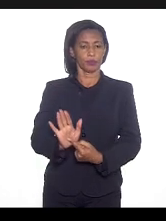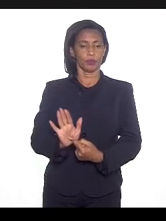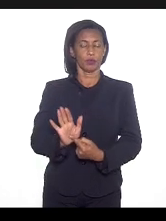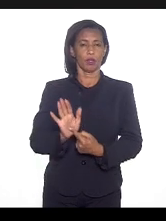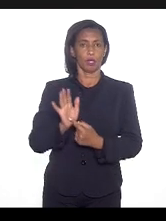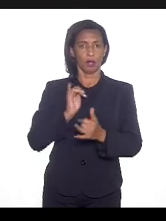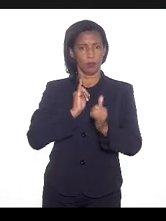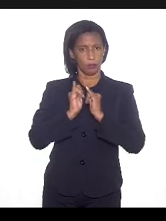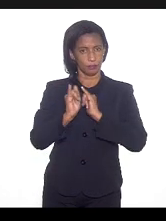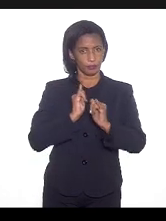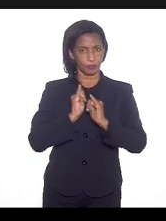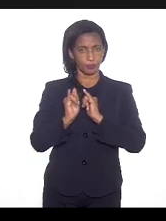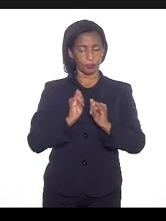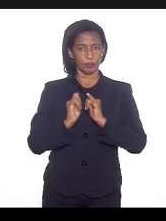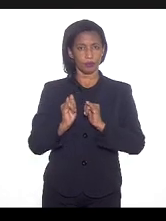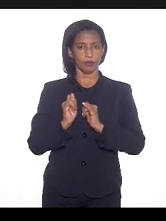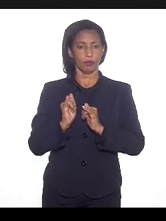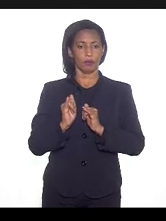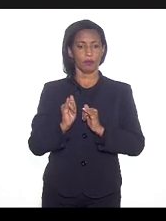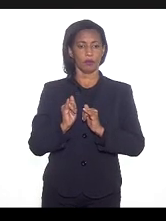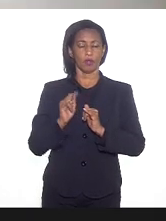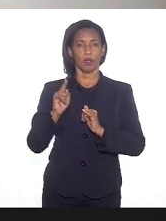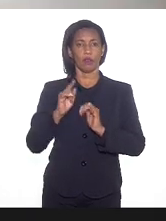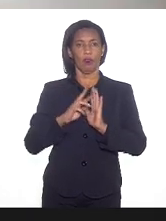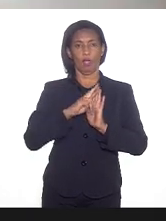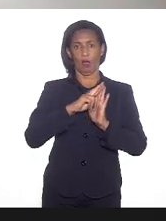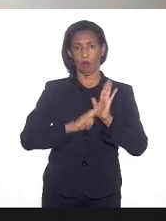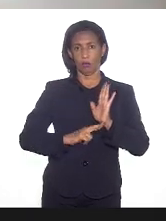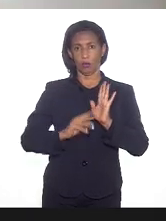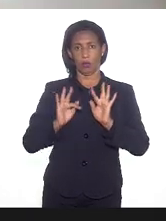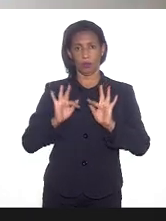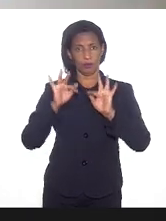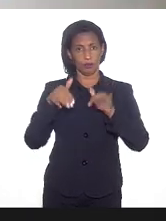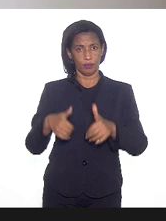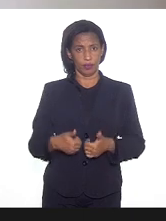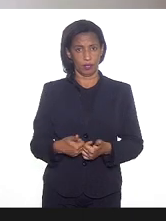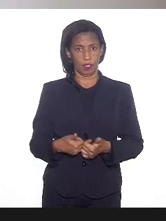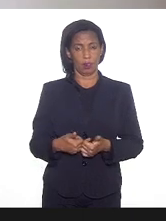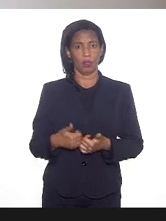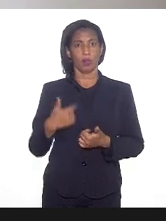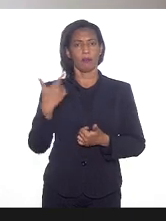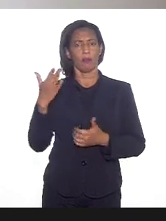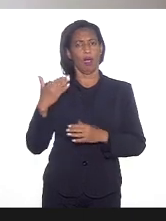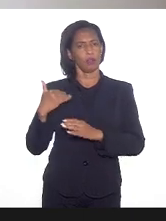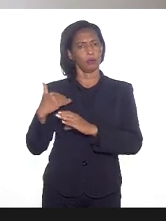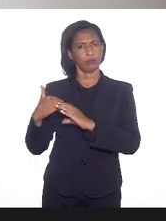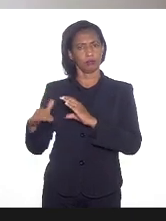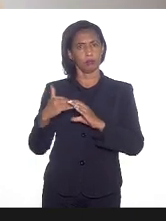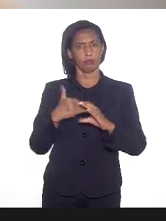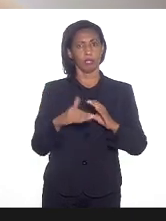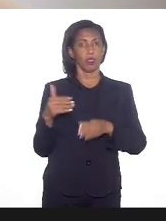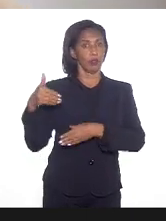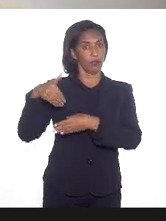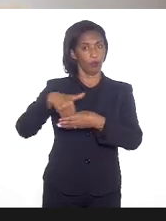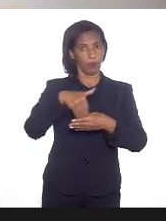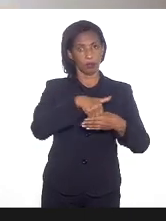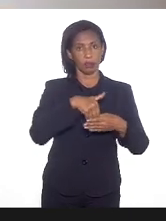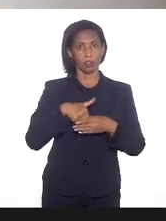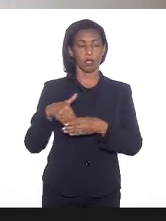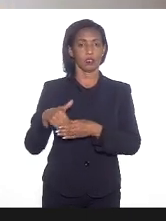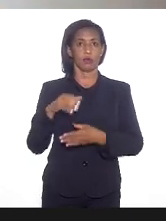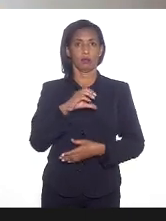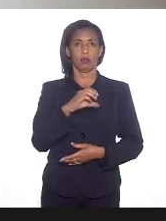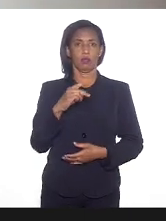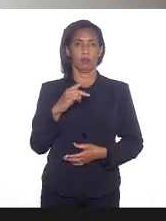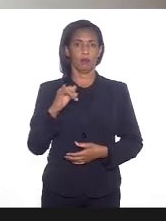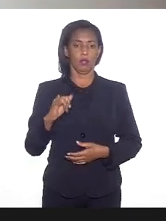informes, apresentação do relatório final, demais encaminhamentos e votação da